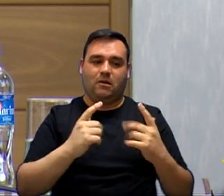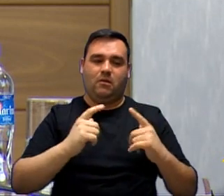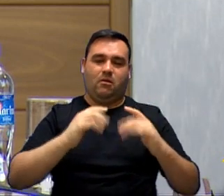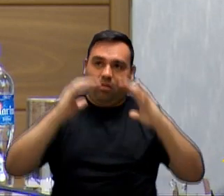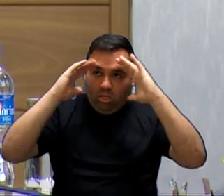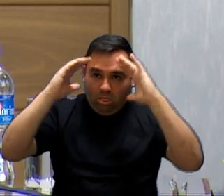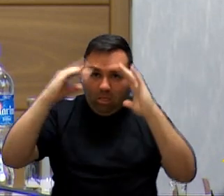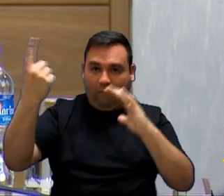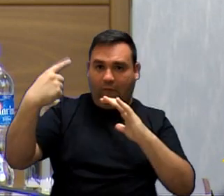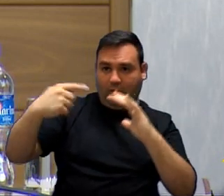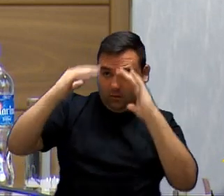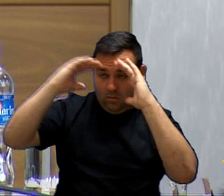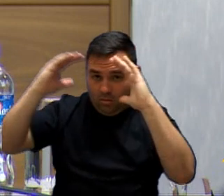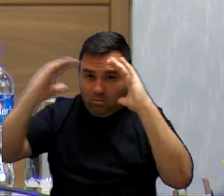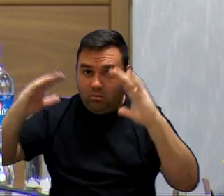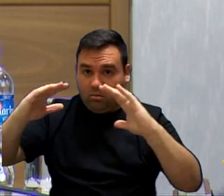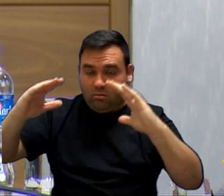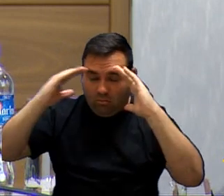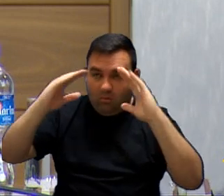submissa,